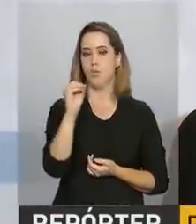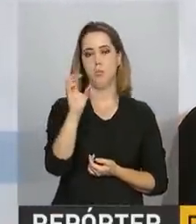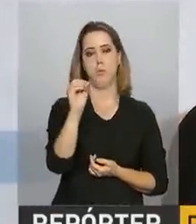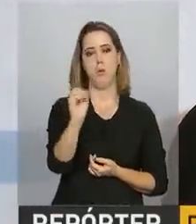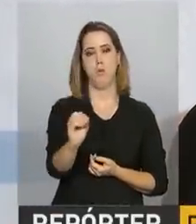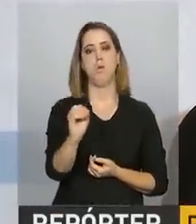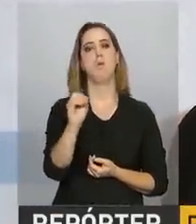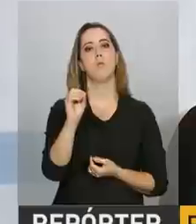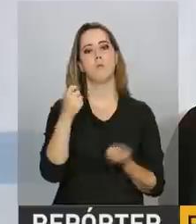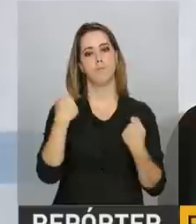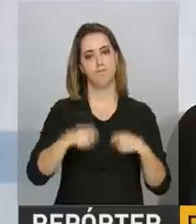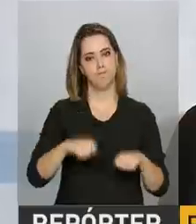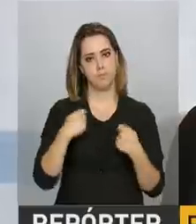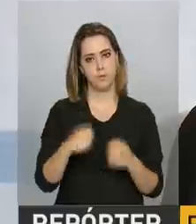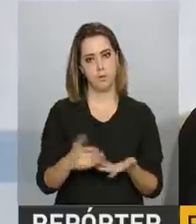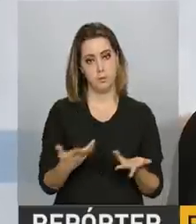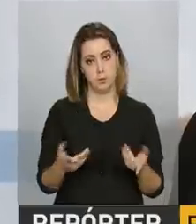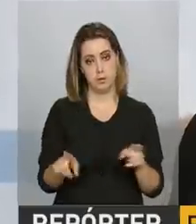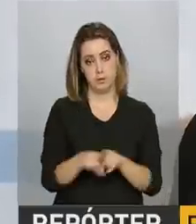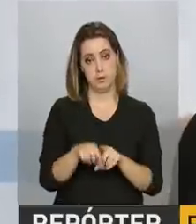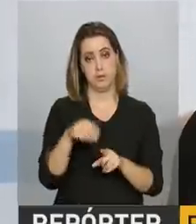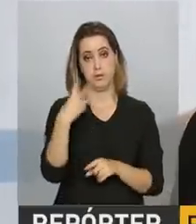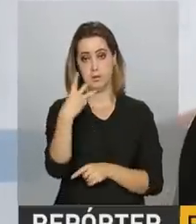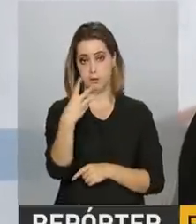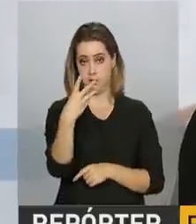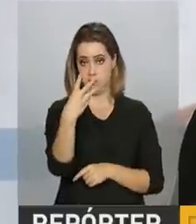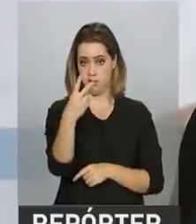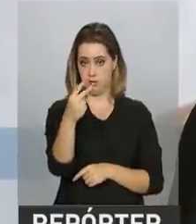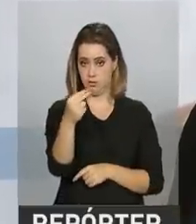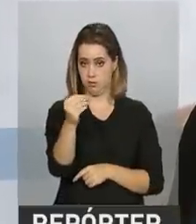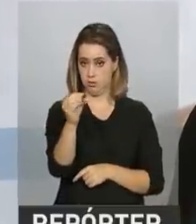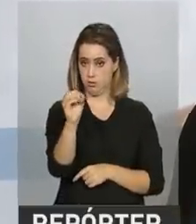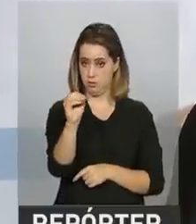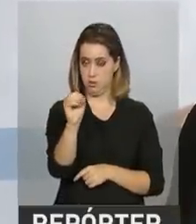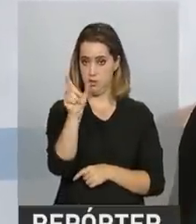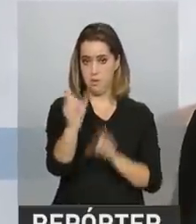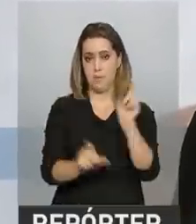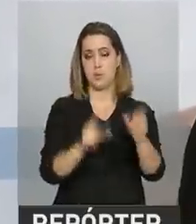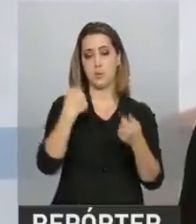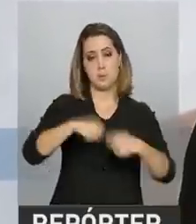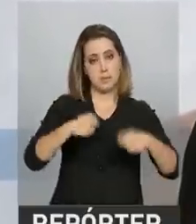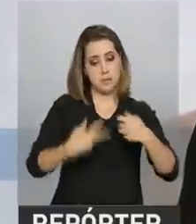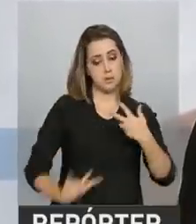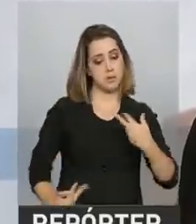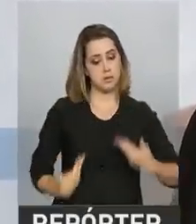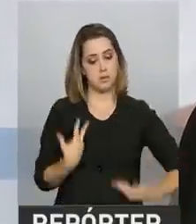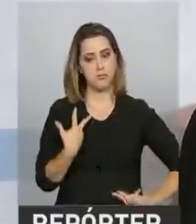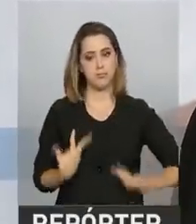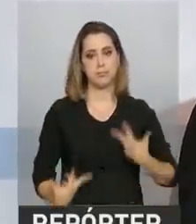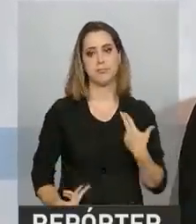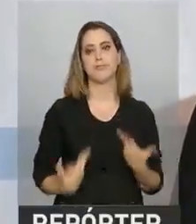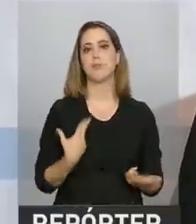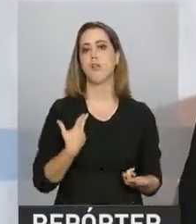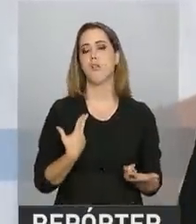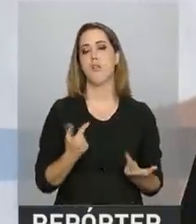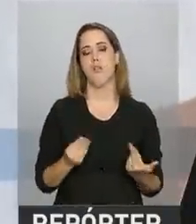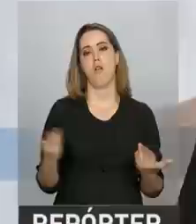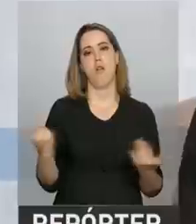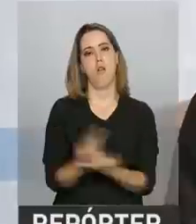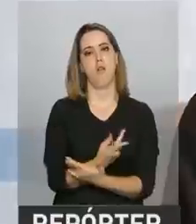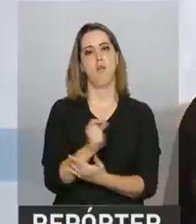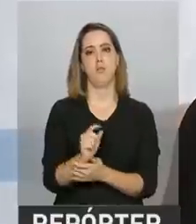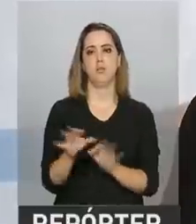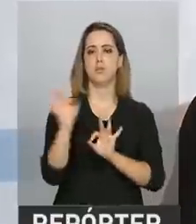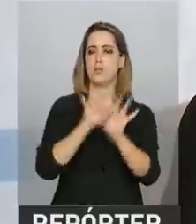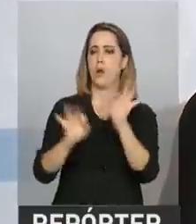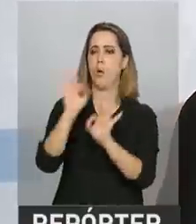procedimentos, sendo 3.200 cirurgias. Esse mutirão acontecerá numa organização com